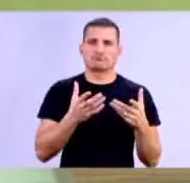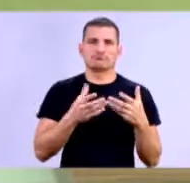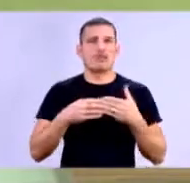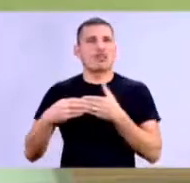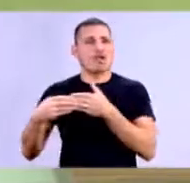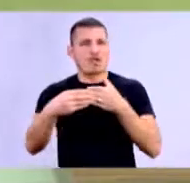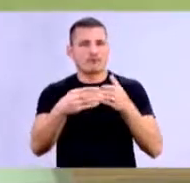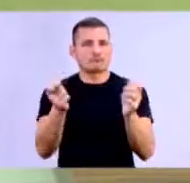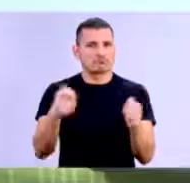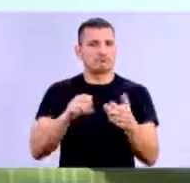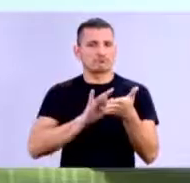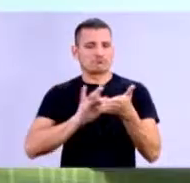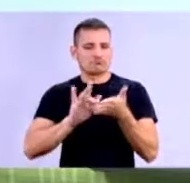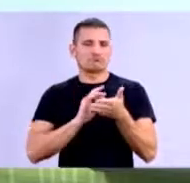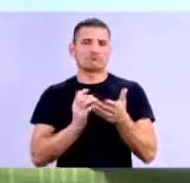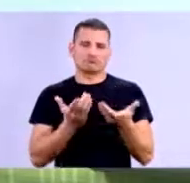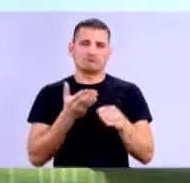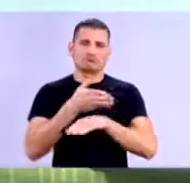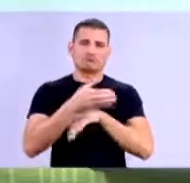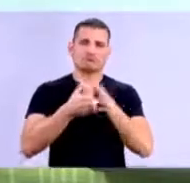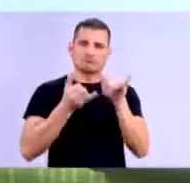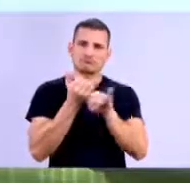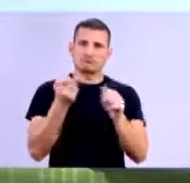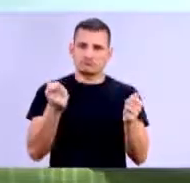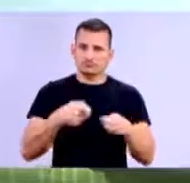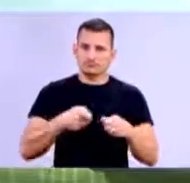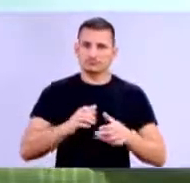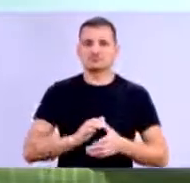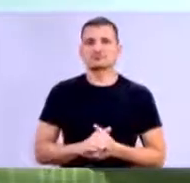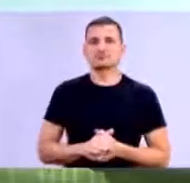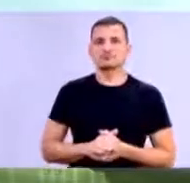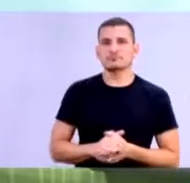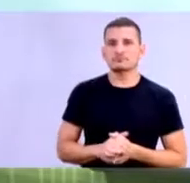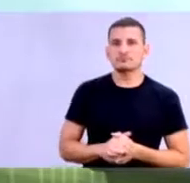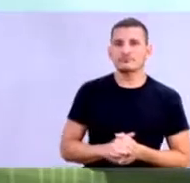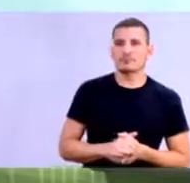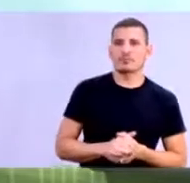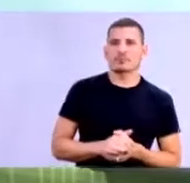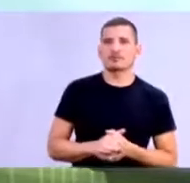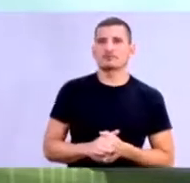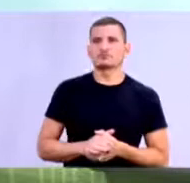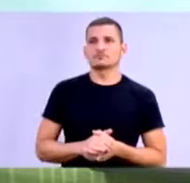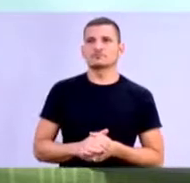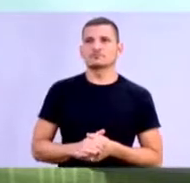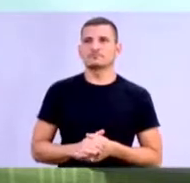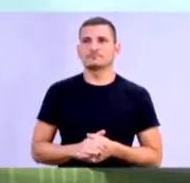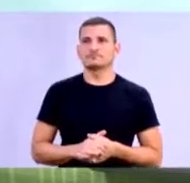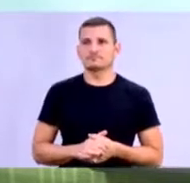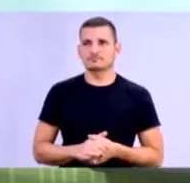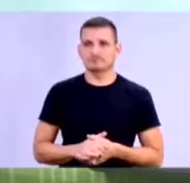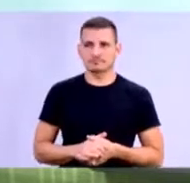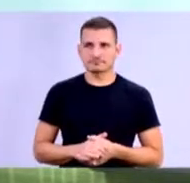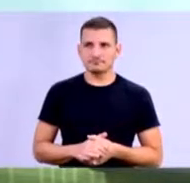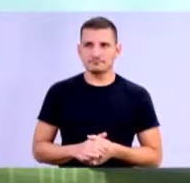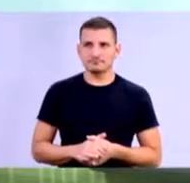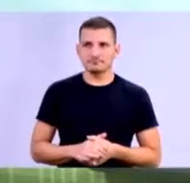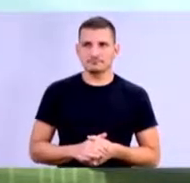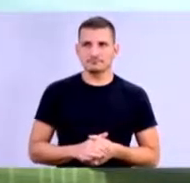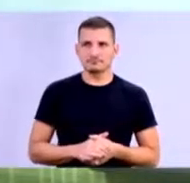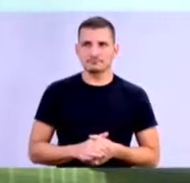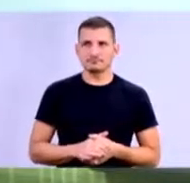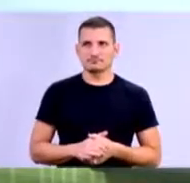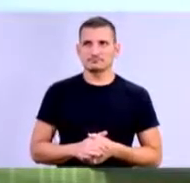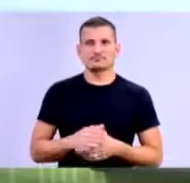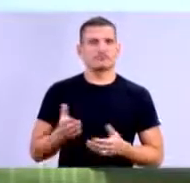necessitar. Isso. Com base no que a senhora está falando, professora, percebo que a internet hoje, ela cabe como